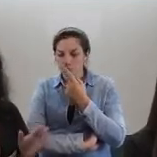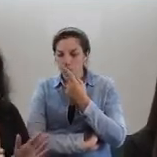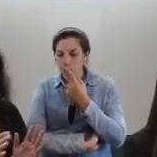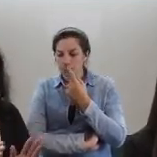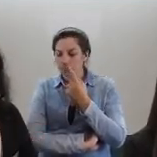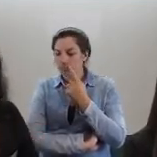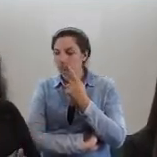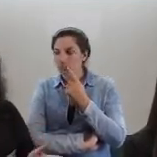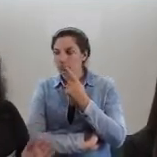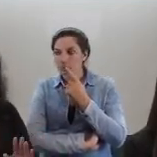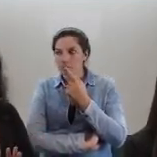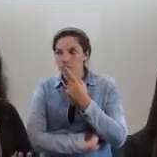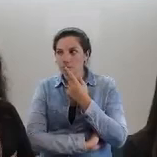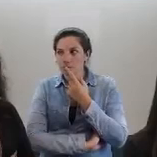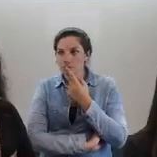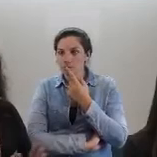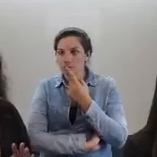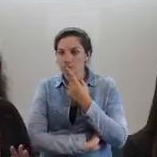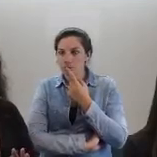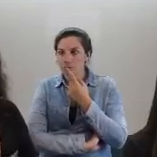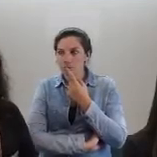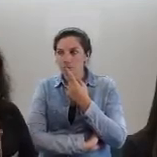para padronizar determinados